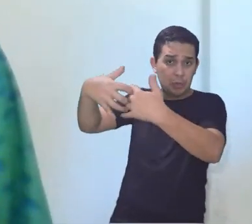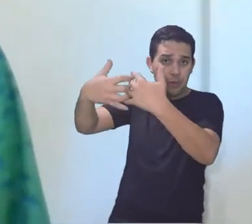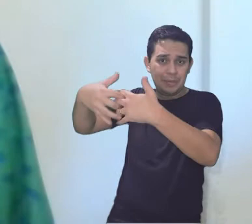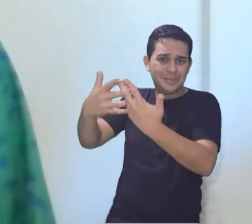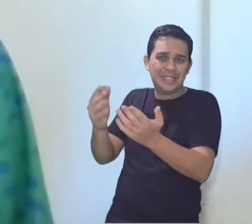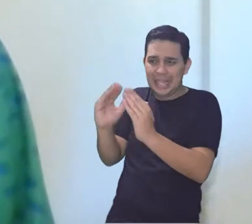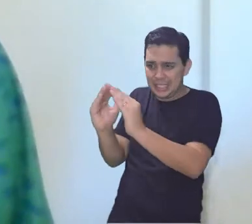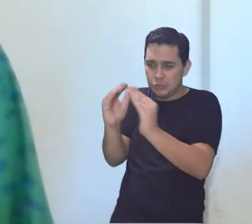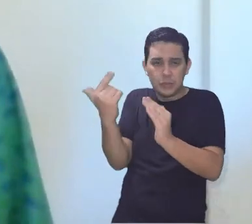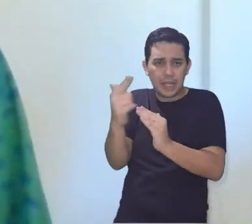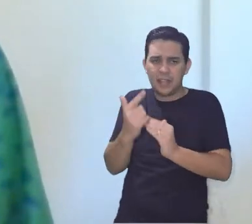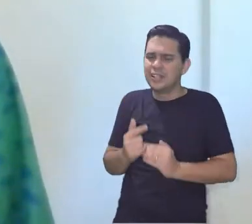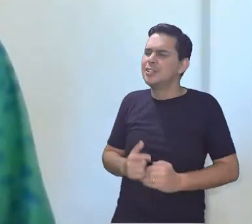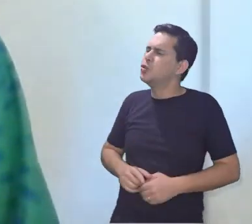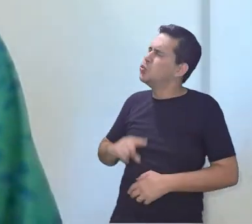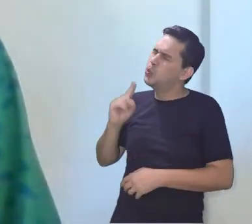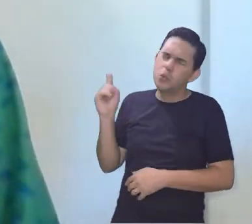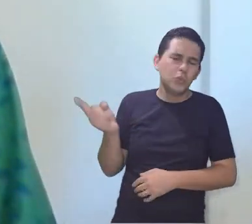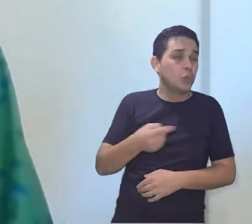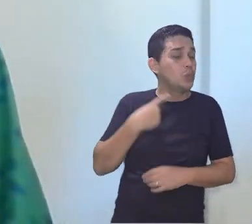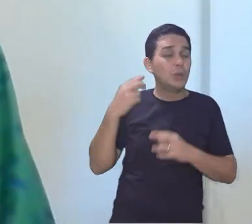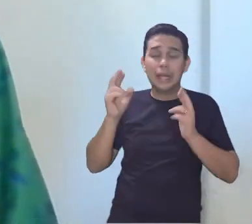unânime das pessoas abrigadas,